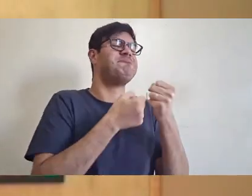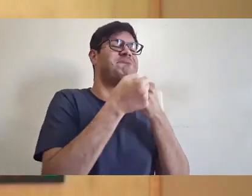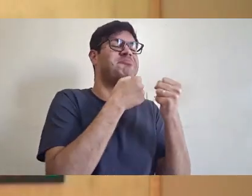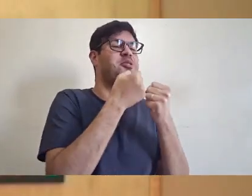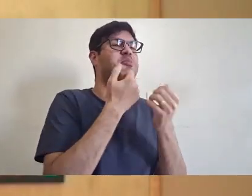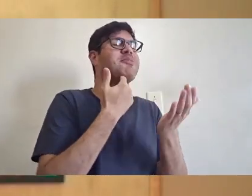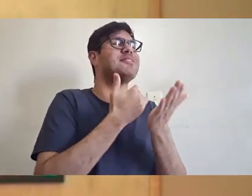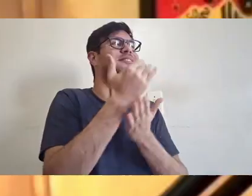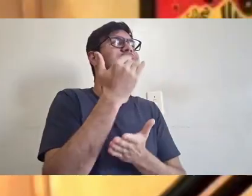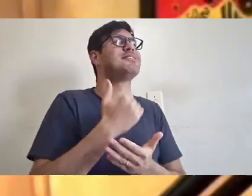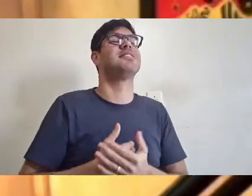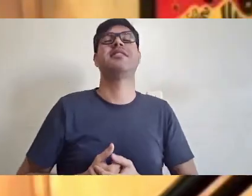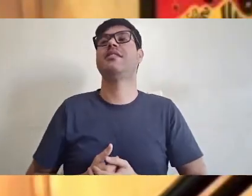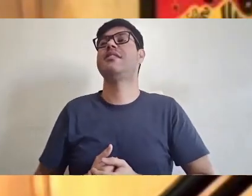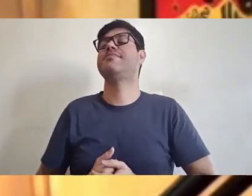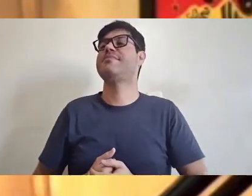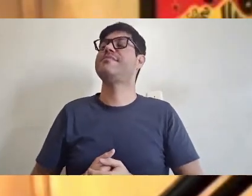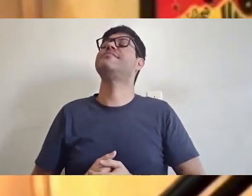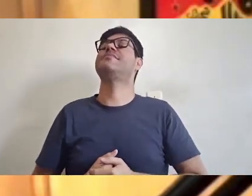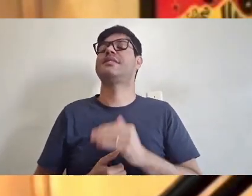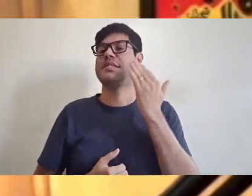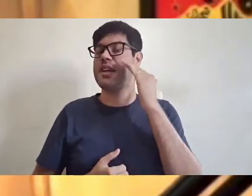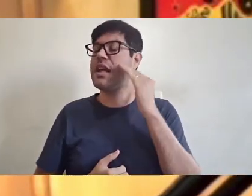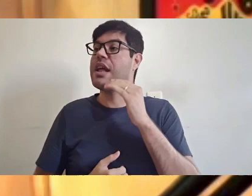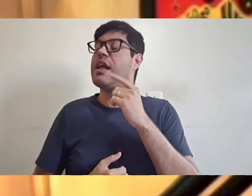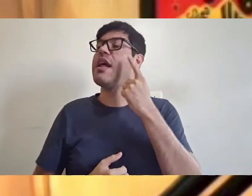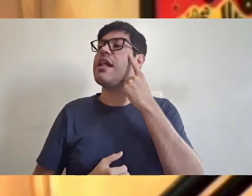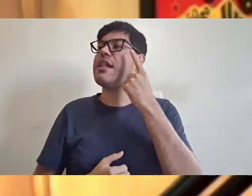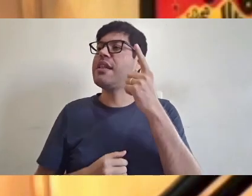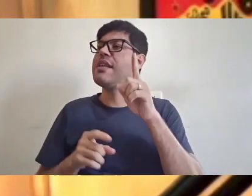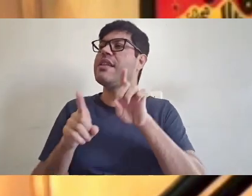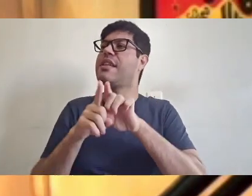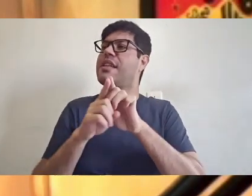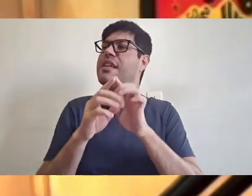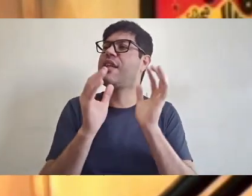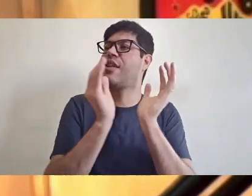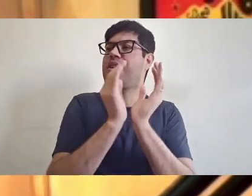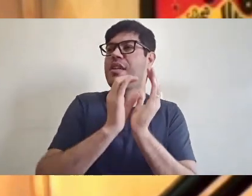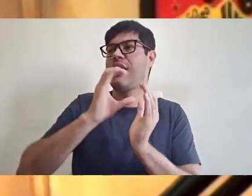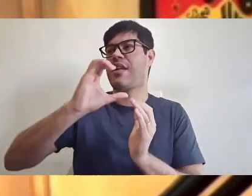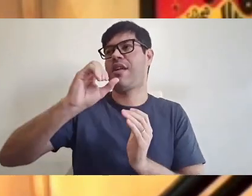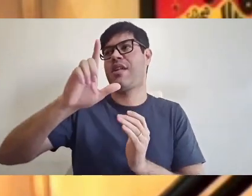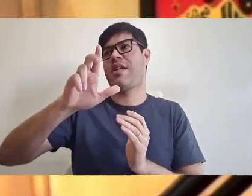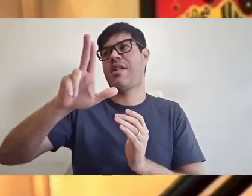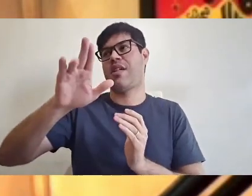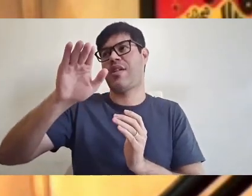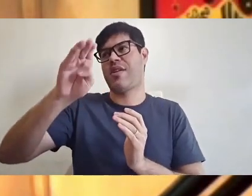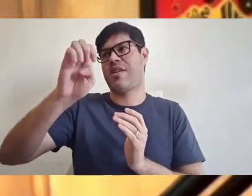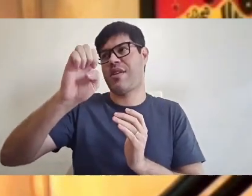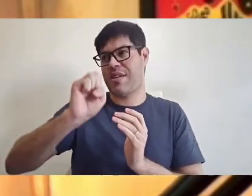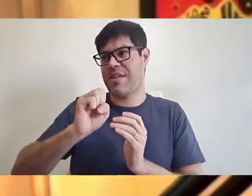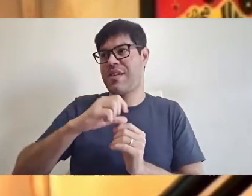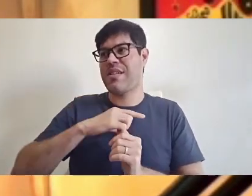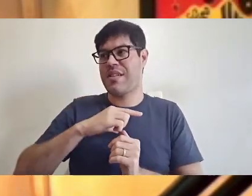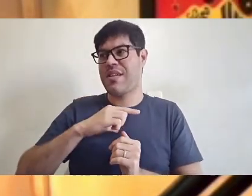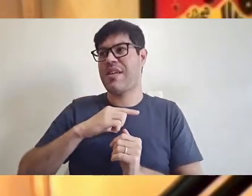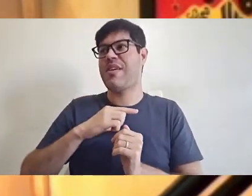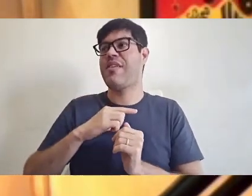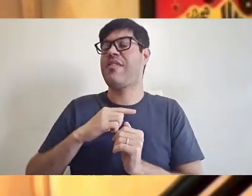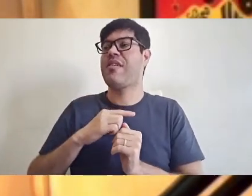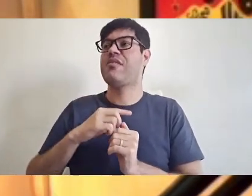mas eu me lembro também, vamos lá, a história da Rádio Clube muito bonita e tal. Mas em Limeira você fez história. E como é que